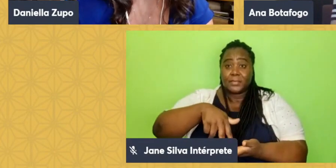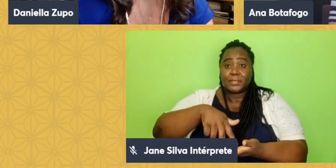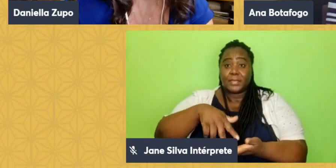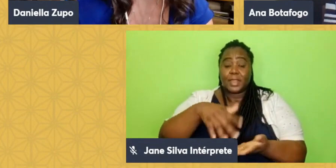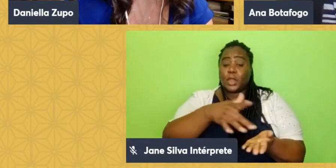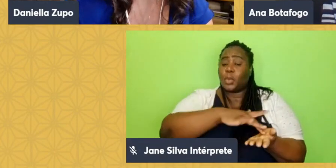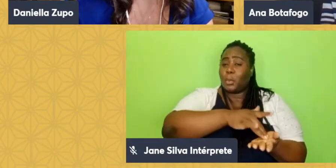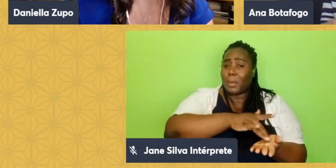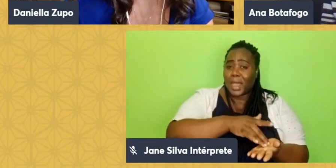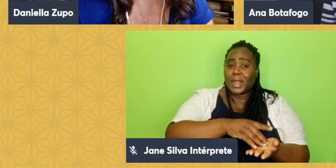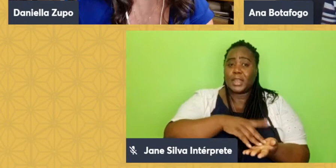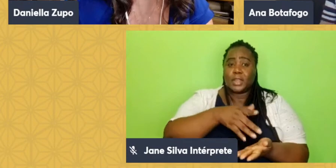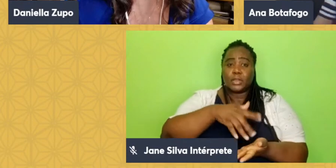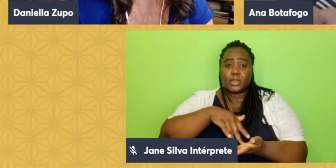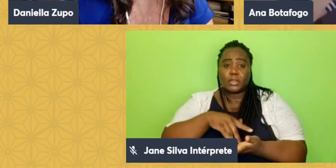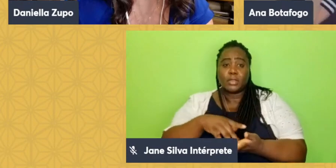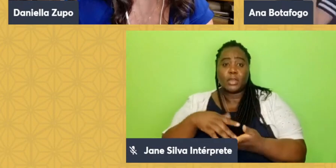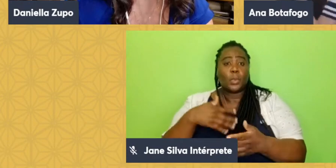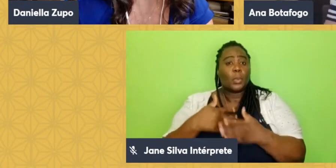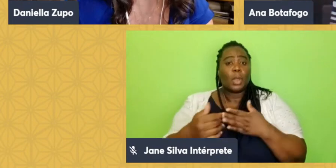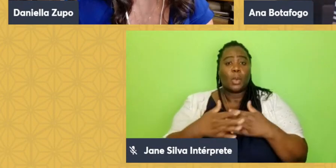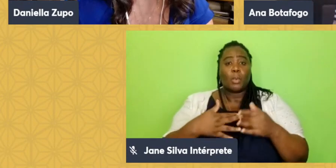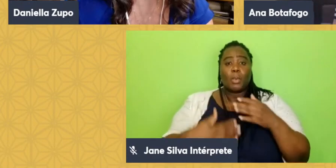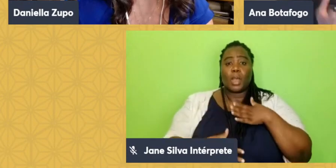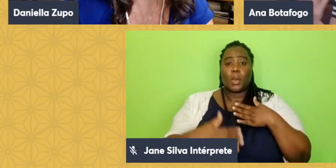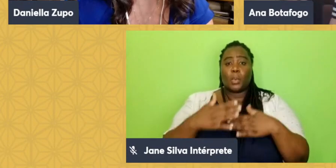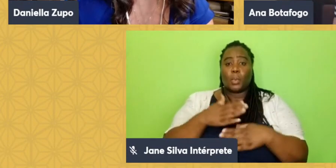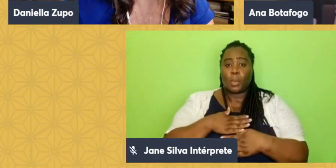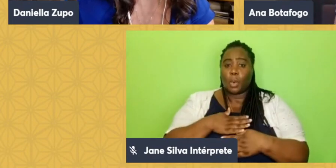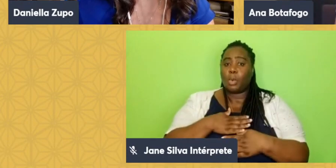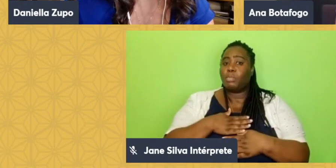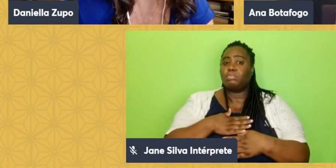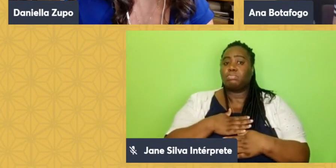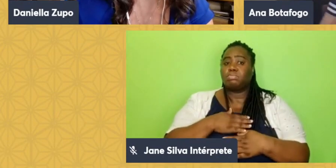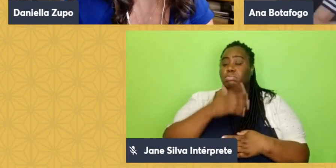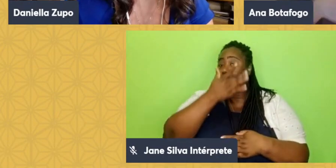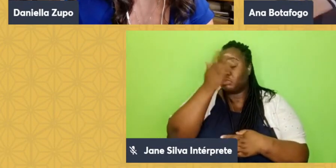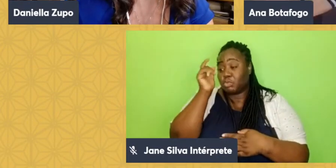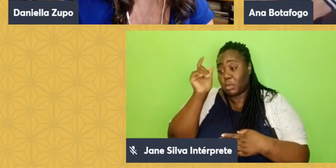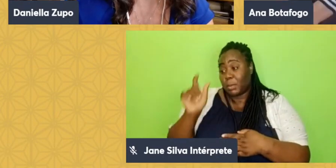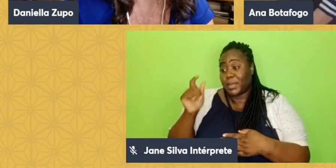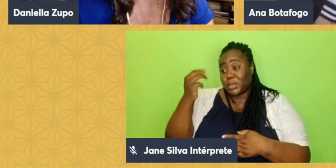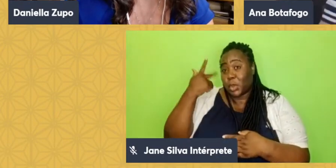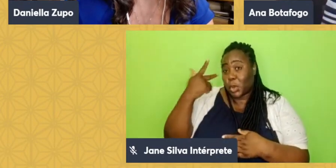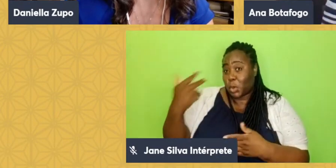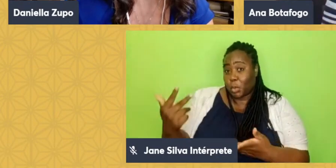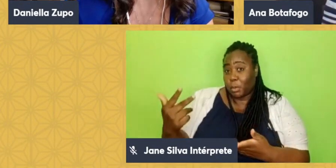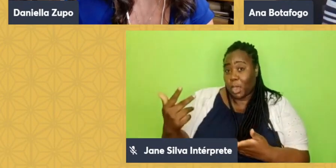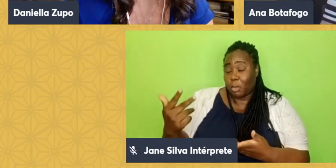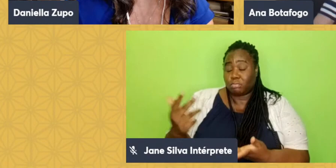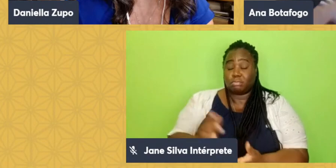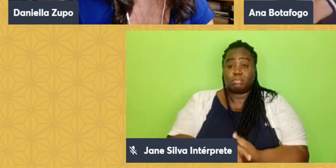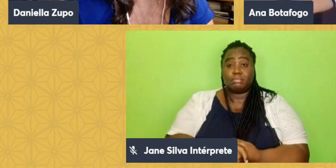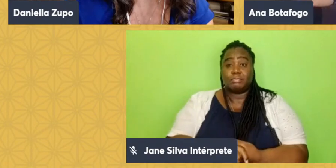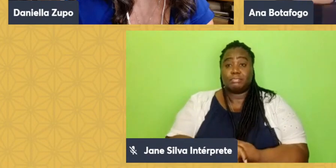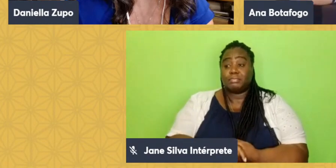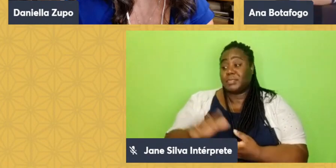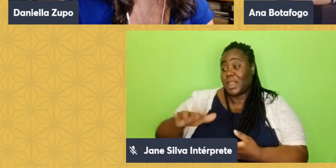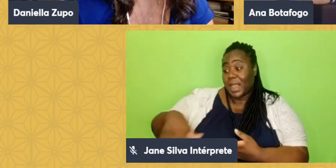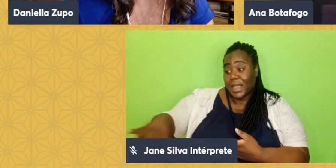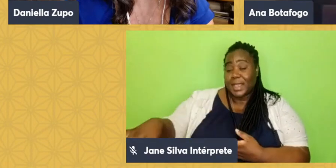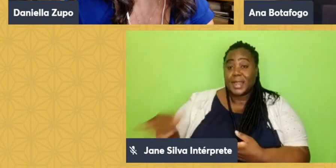o corpo do bailarino dos dançarinos seja o corpo de um de uma pessoa normal de um individo da